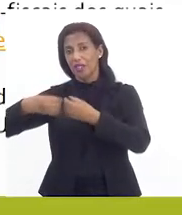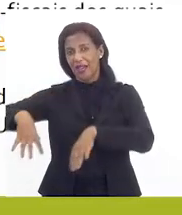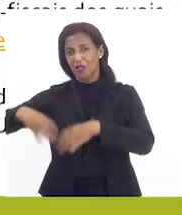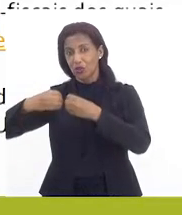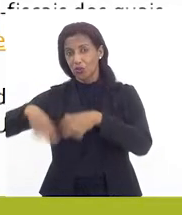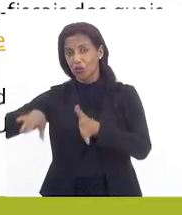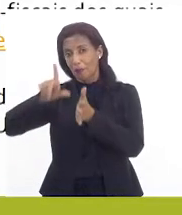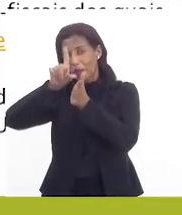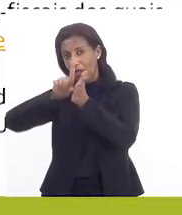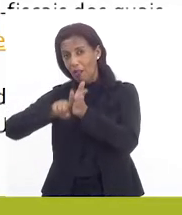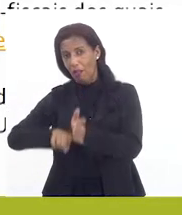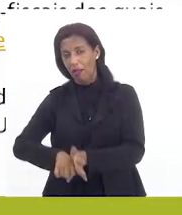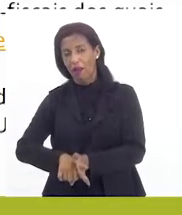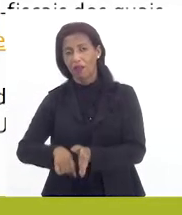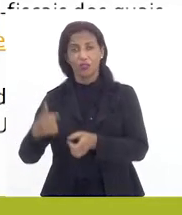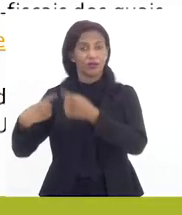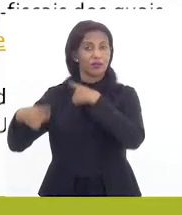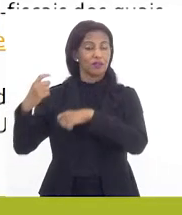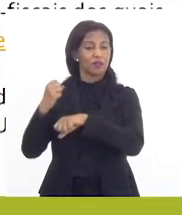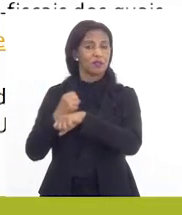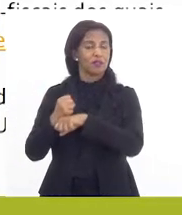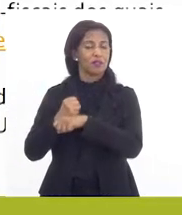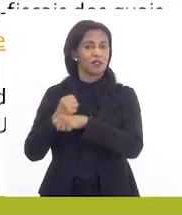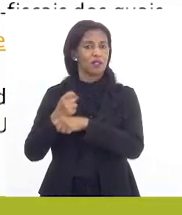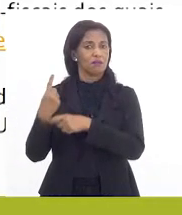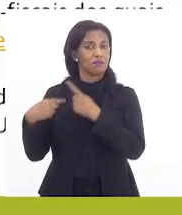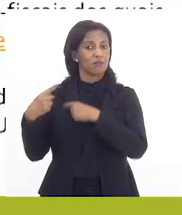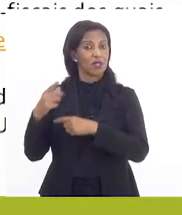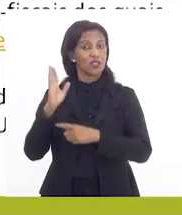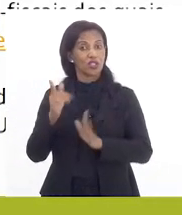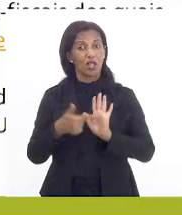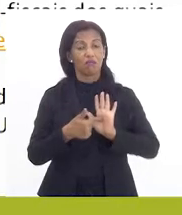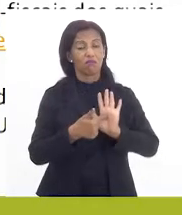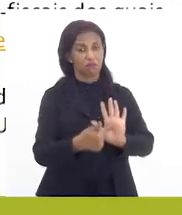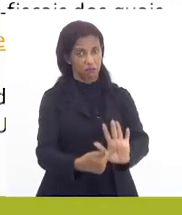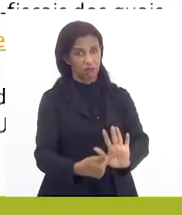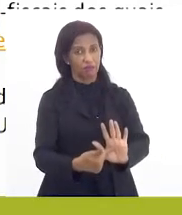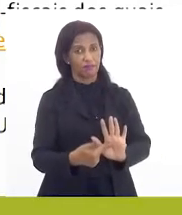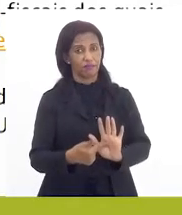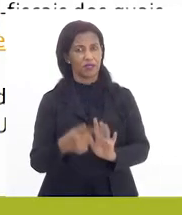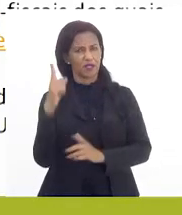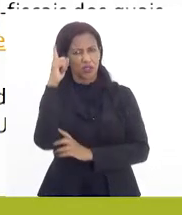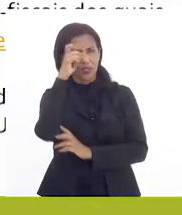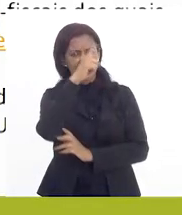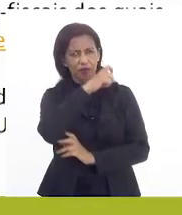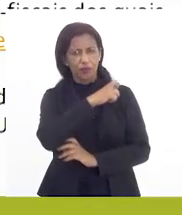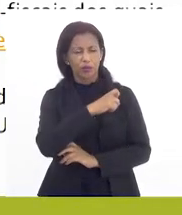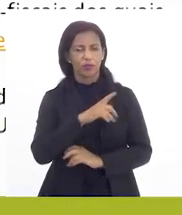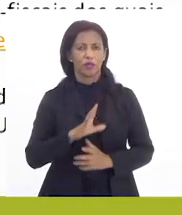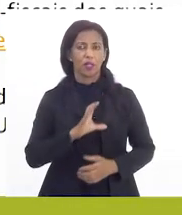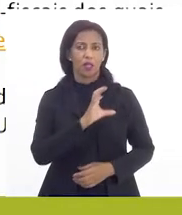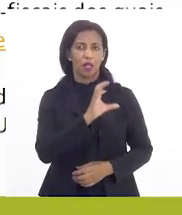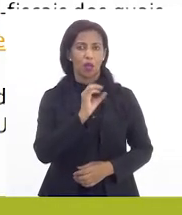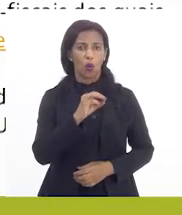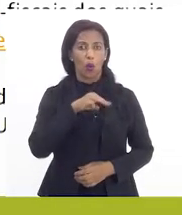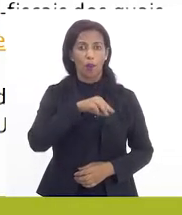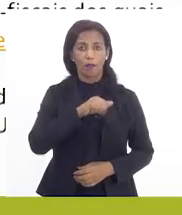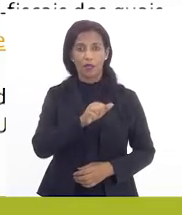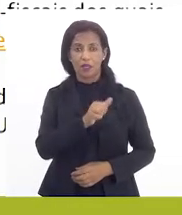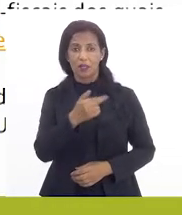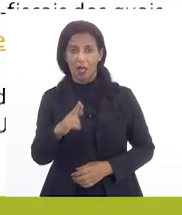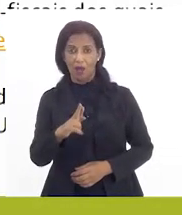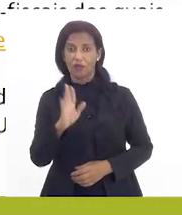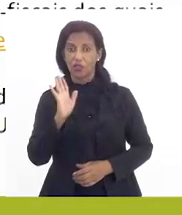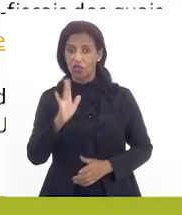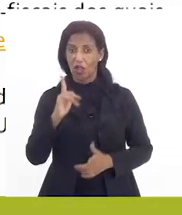retroage há 3 anos atrás a gente apresentava essa essa dificuldade na como está que disso acabar